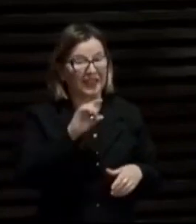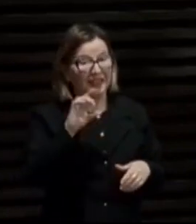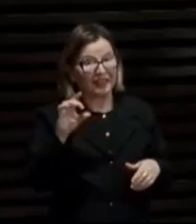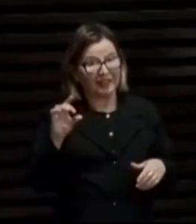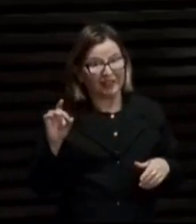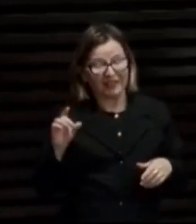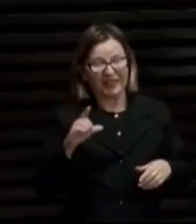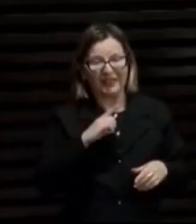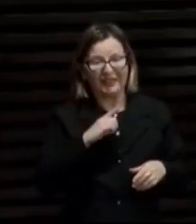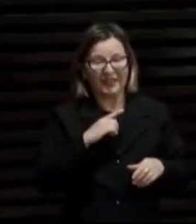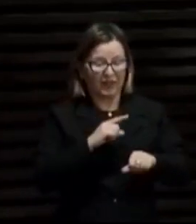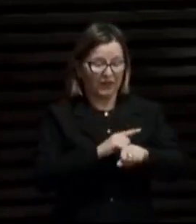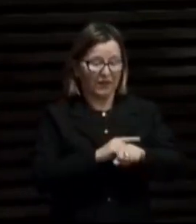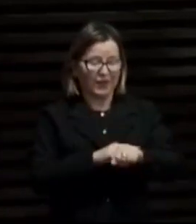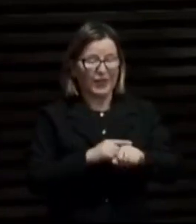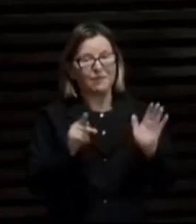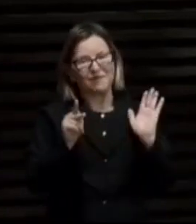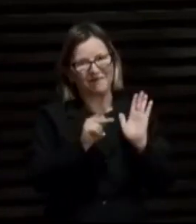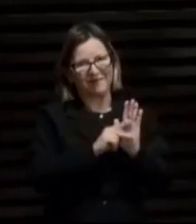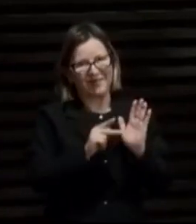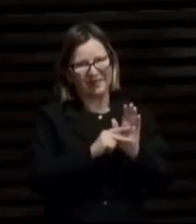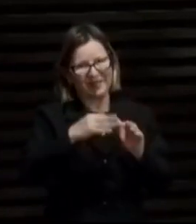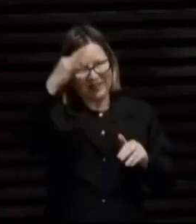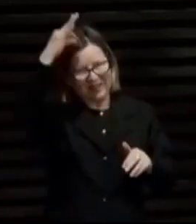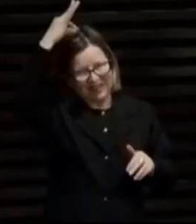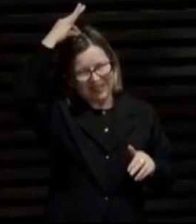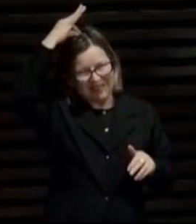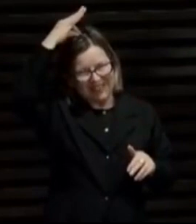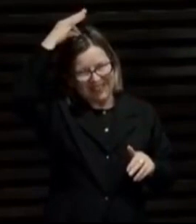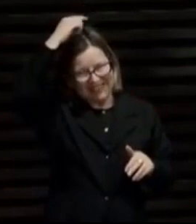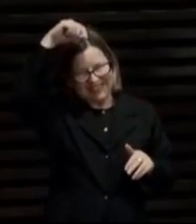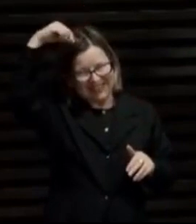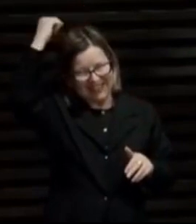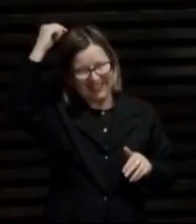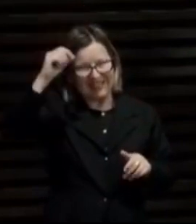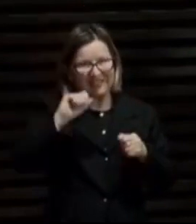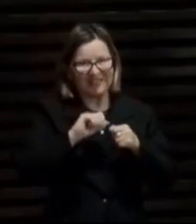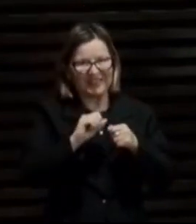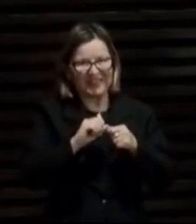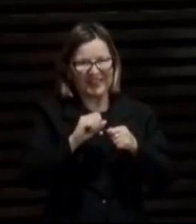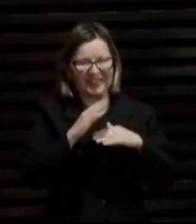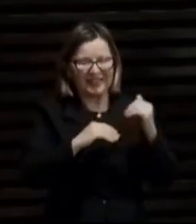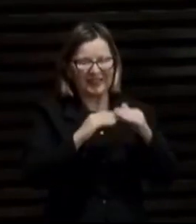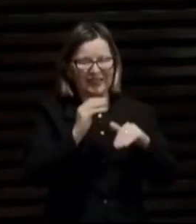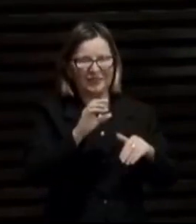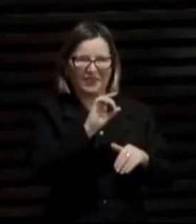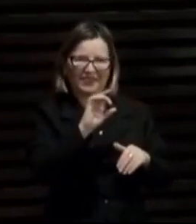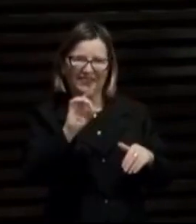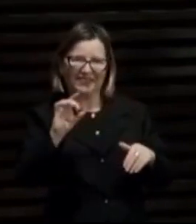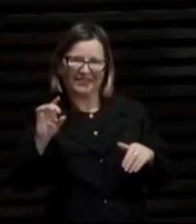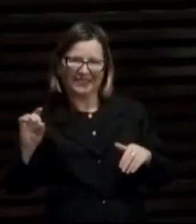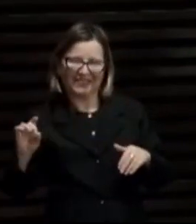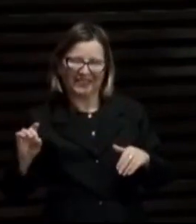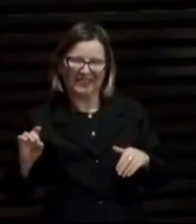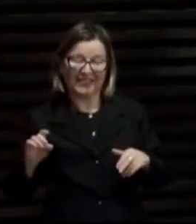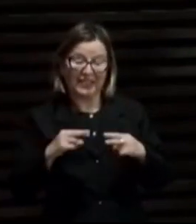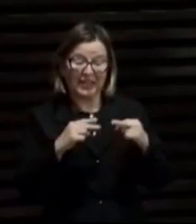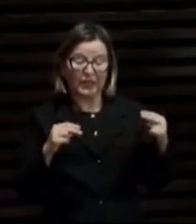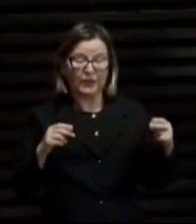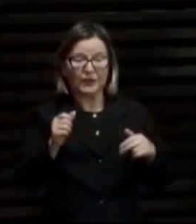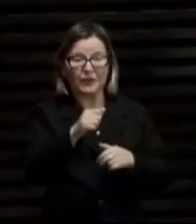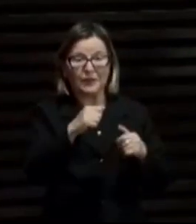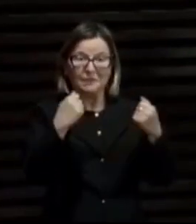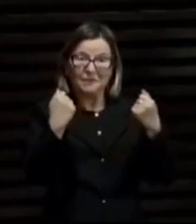seu tempo. O Espírito está tratando com cada um de nós naquilo que precisa ser tratado. E por